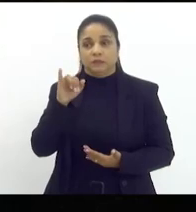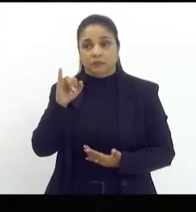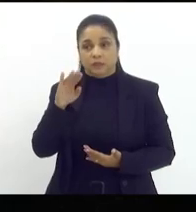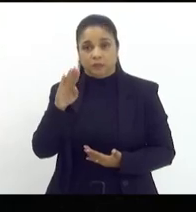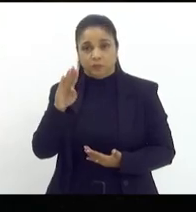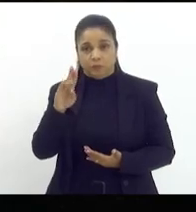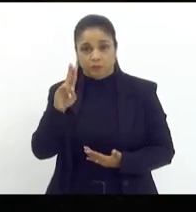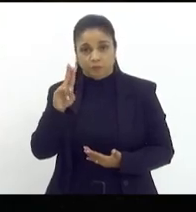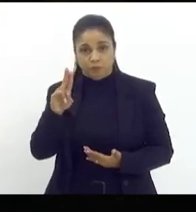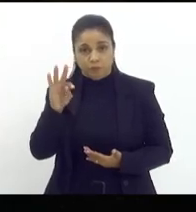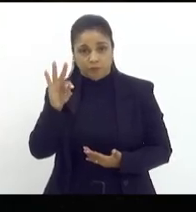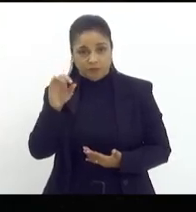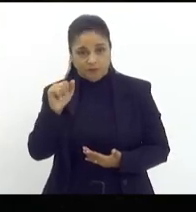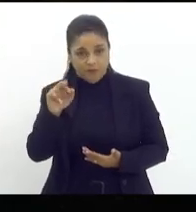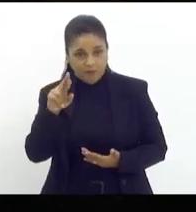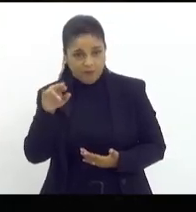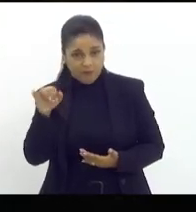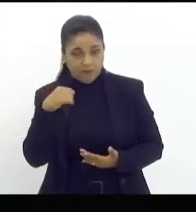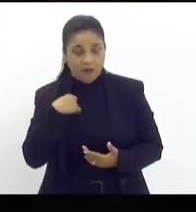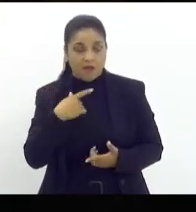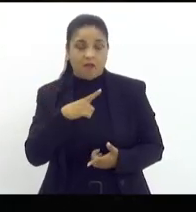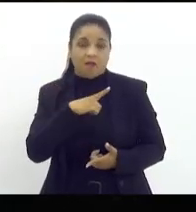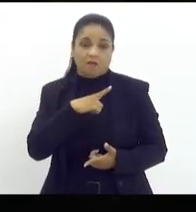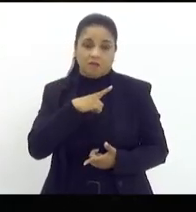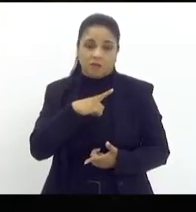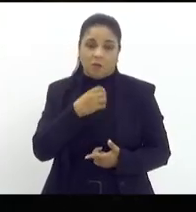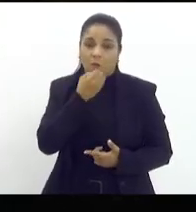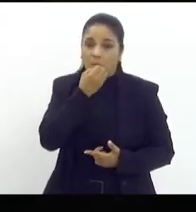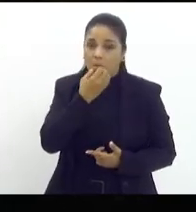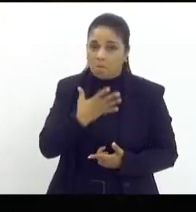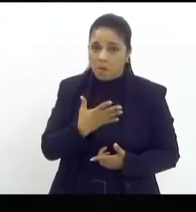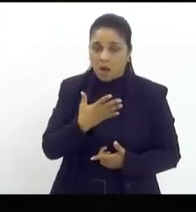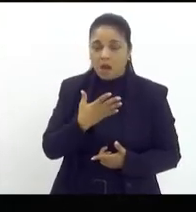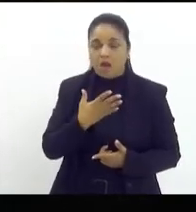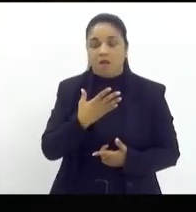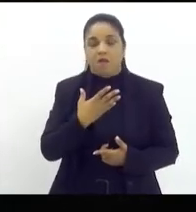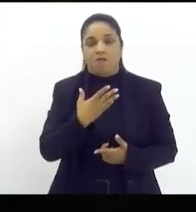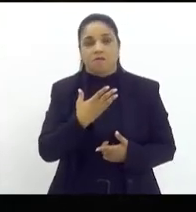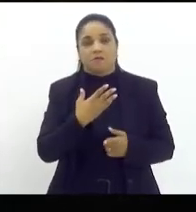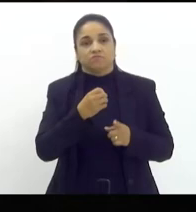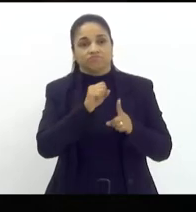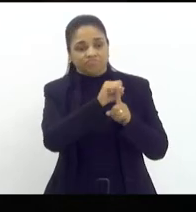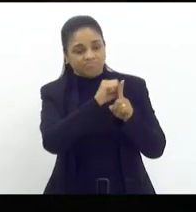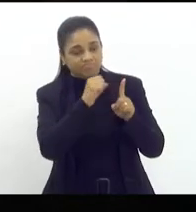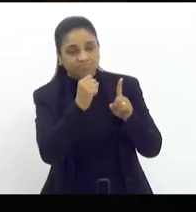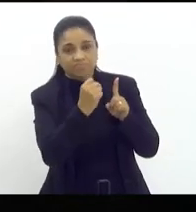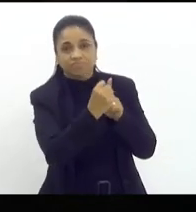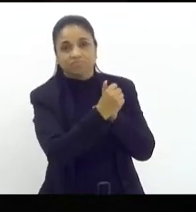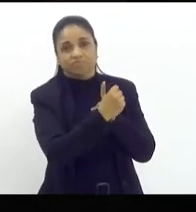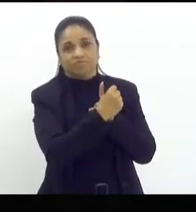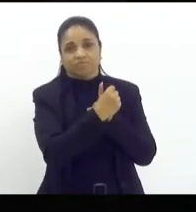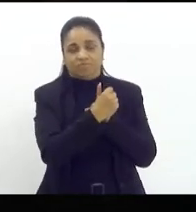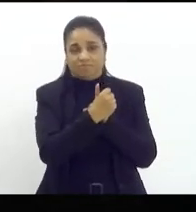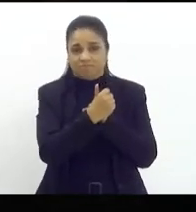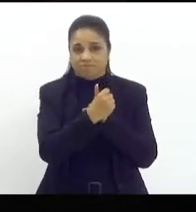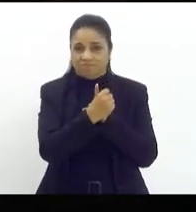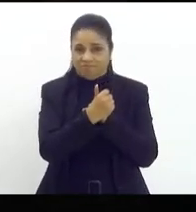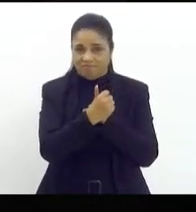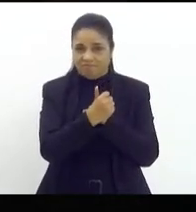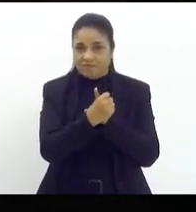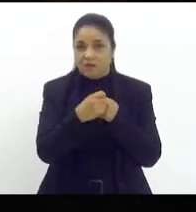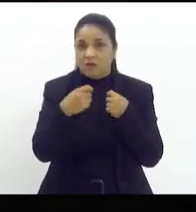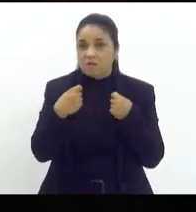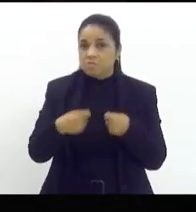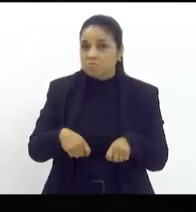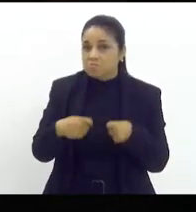é termos um estado de bem-estar social está de bem Só de estar Social precisa de